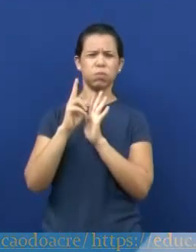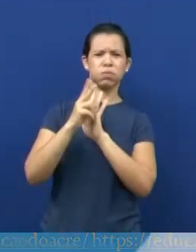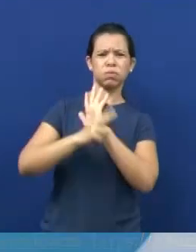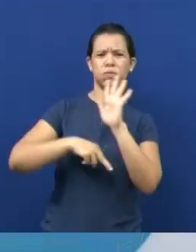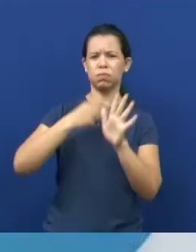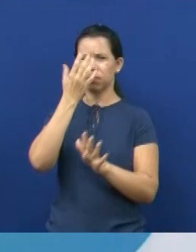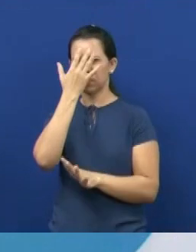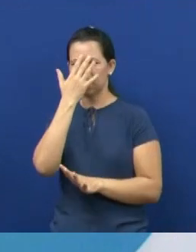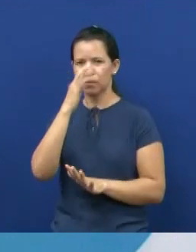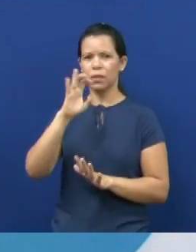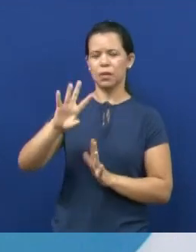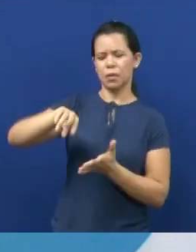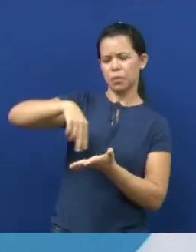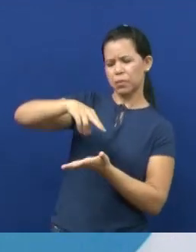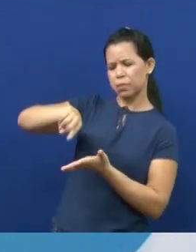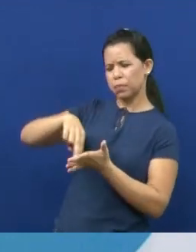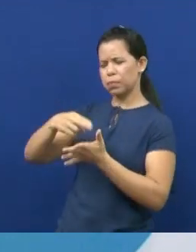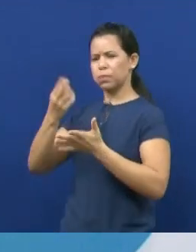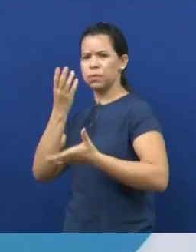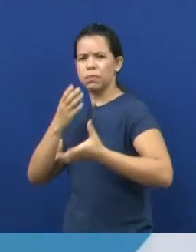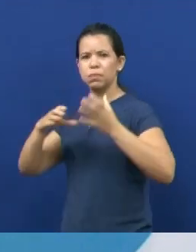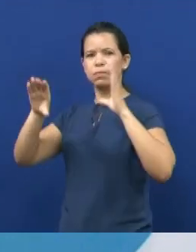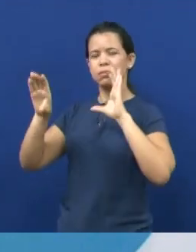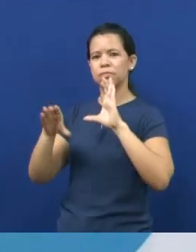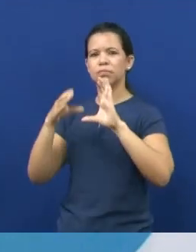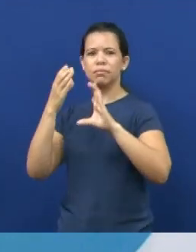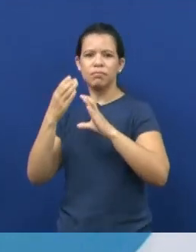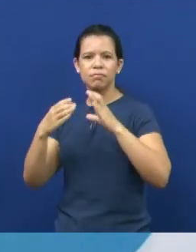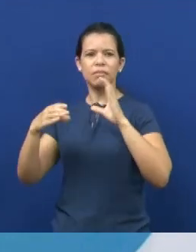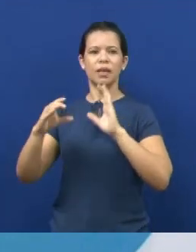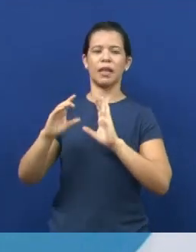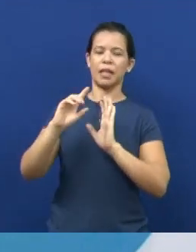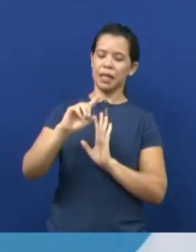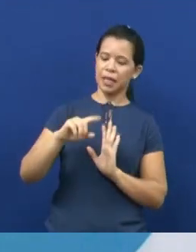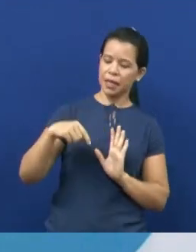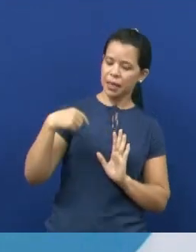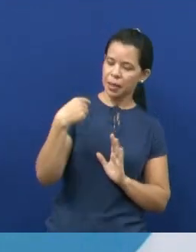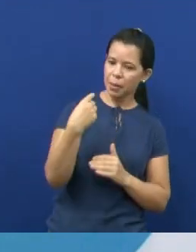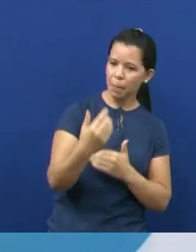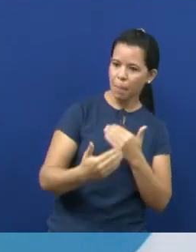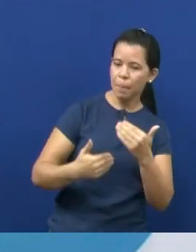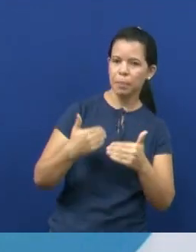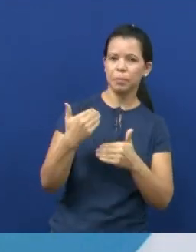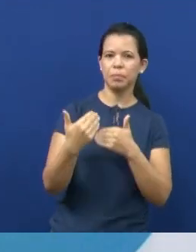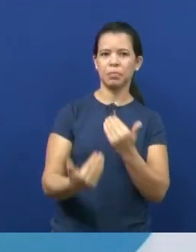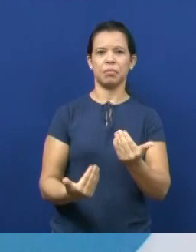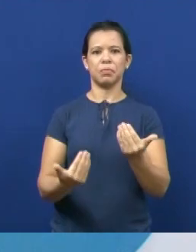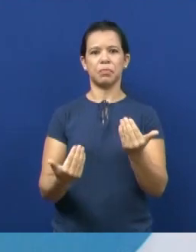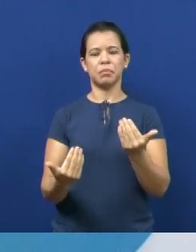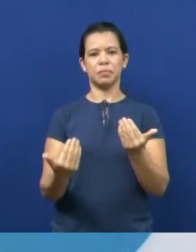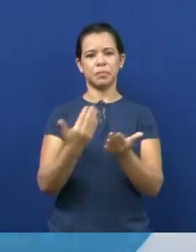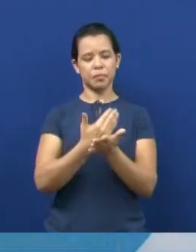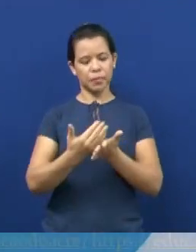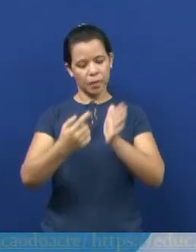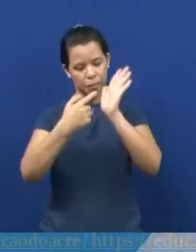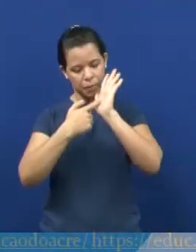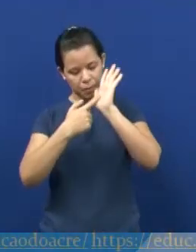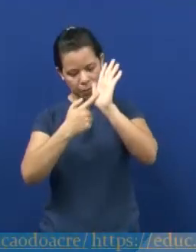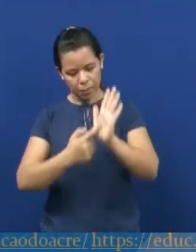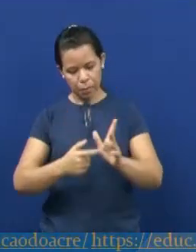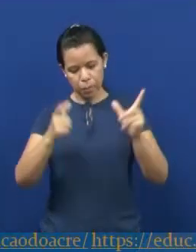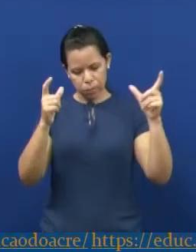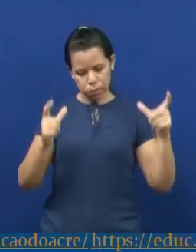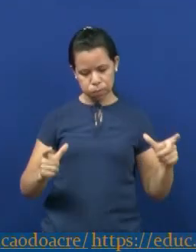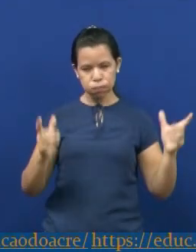tarde ao decorrer da história evoluíram para a forma de representação totalmente seca através de